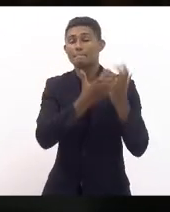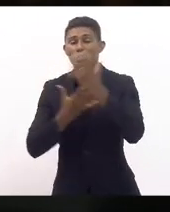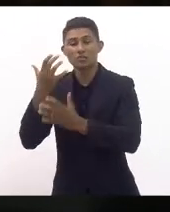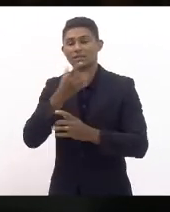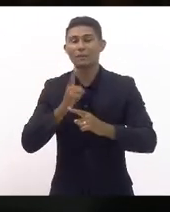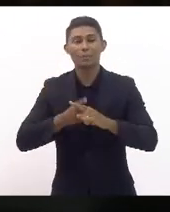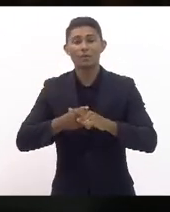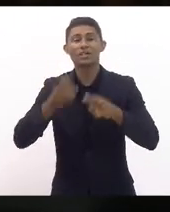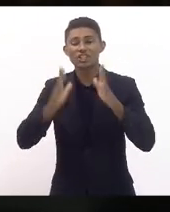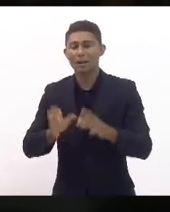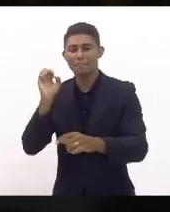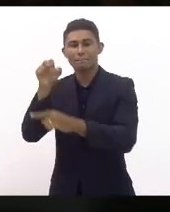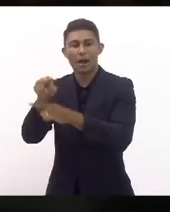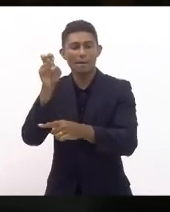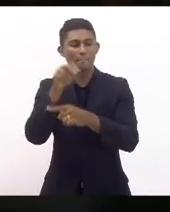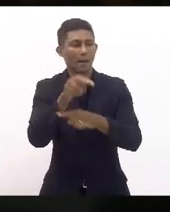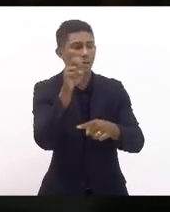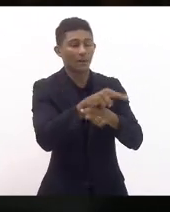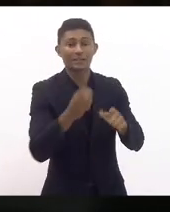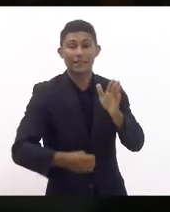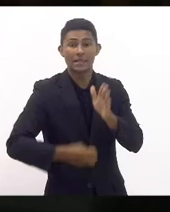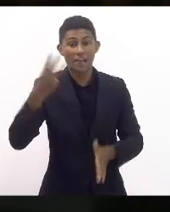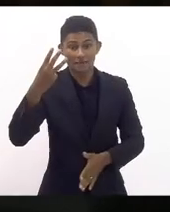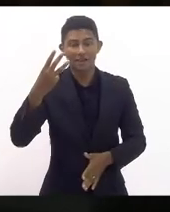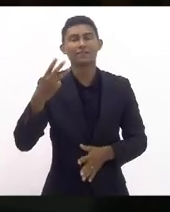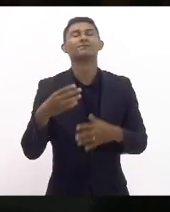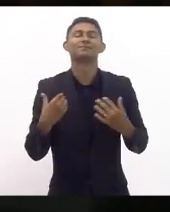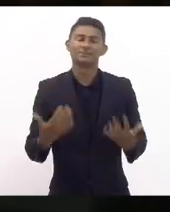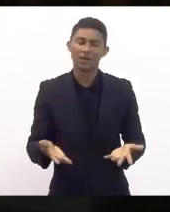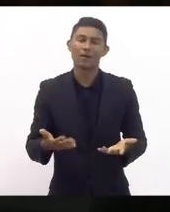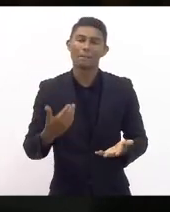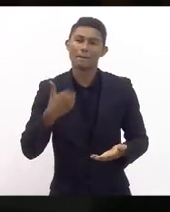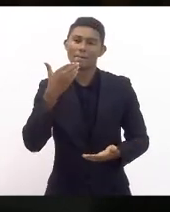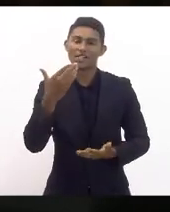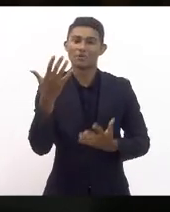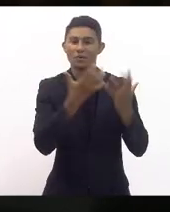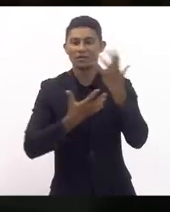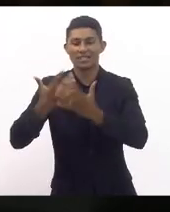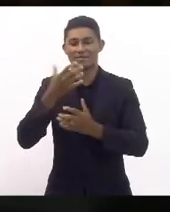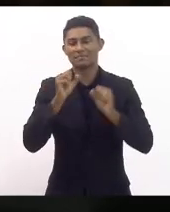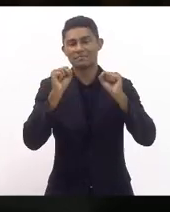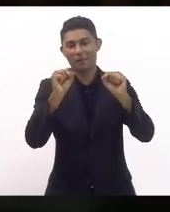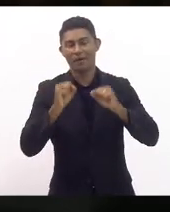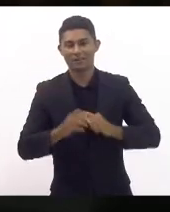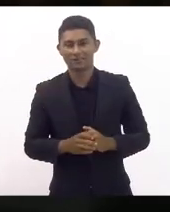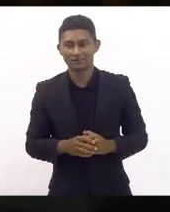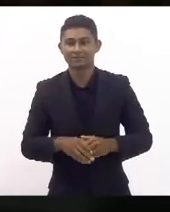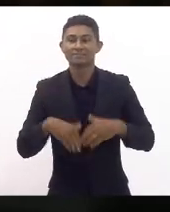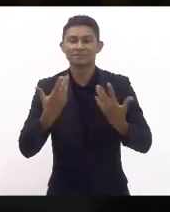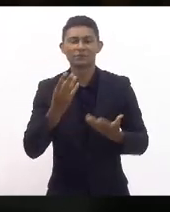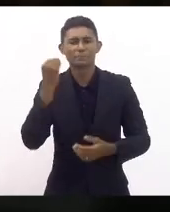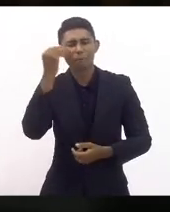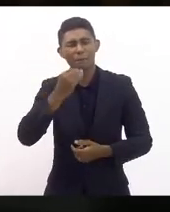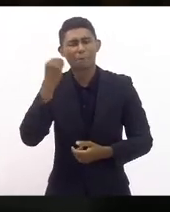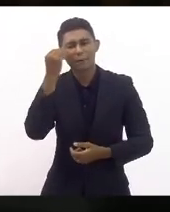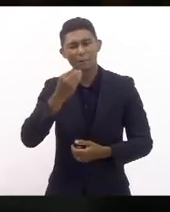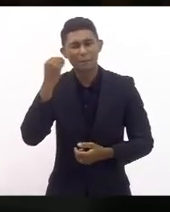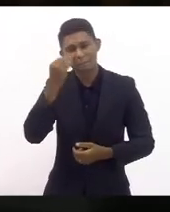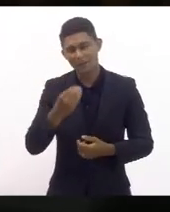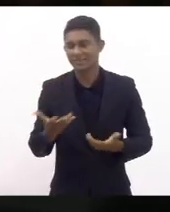duas como secretário. Então, obviamente que toda essa experiência tem ajudado na contribuição, mas